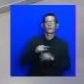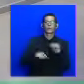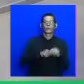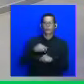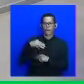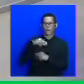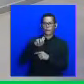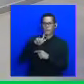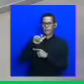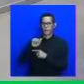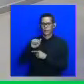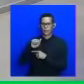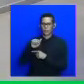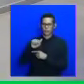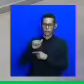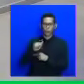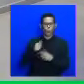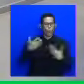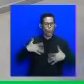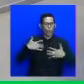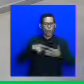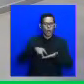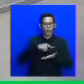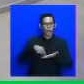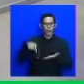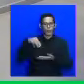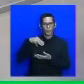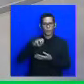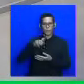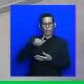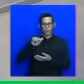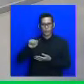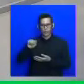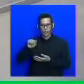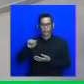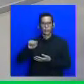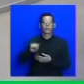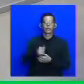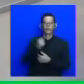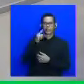Mega Sena. Olha a Mega Sena. Olha aí o prêmio principal da Mega Sena.